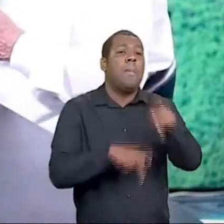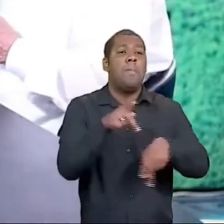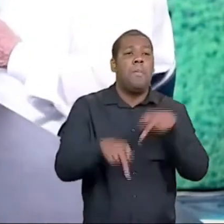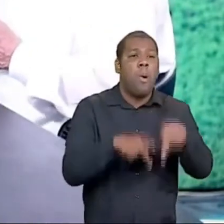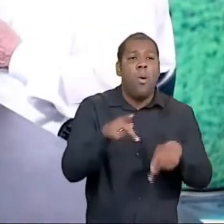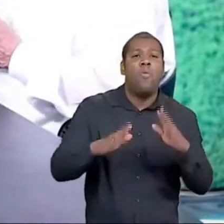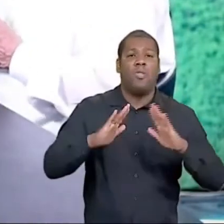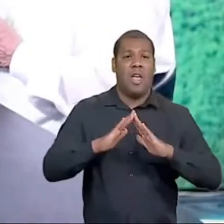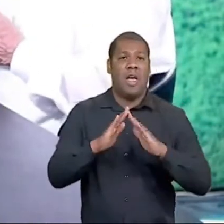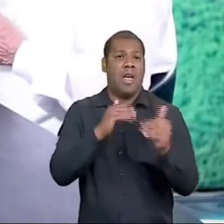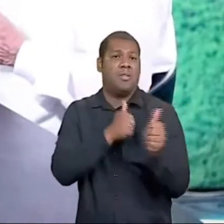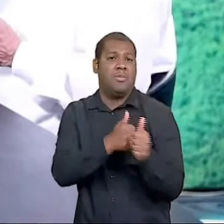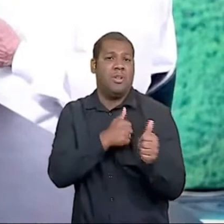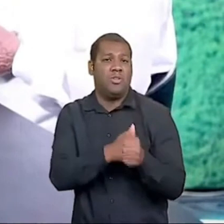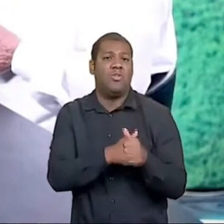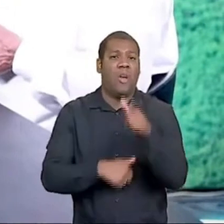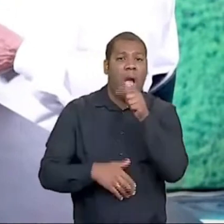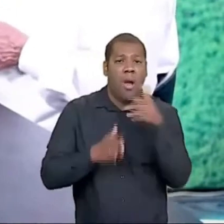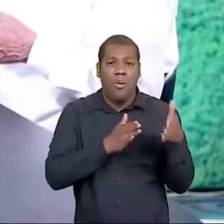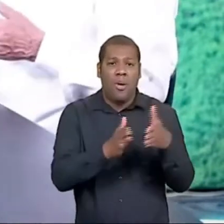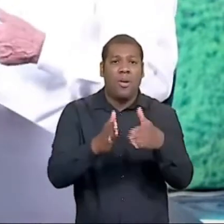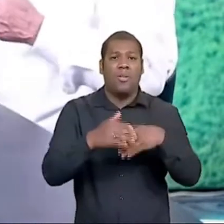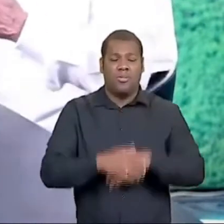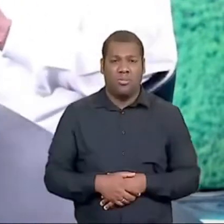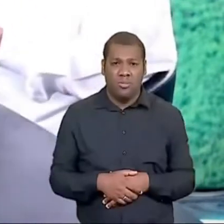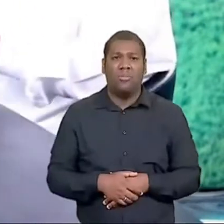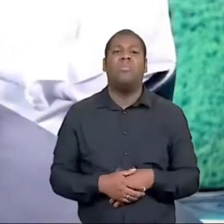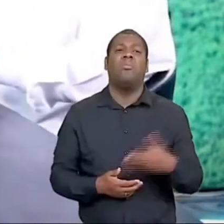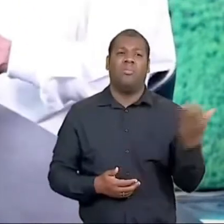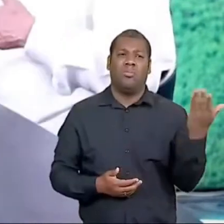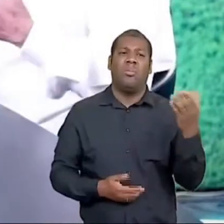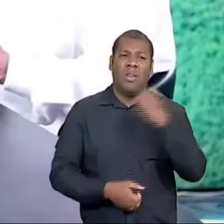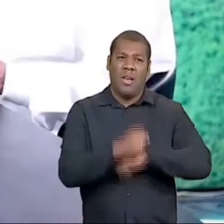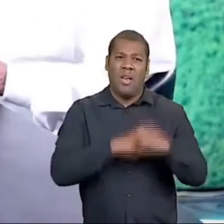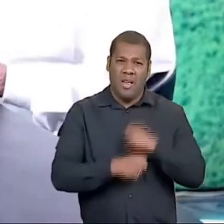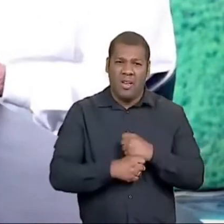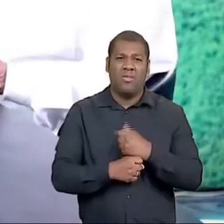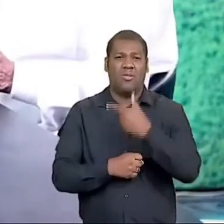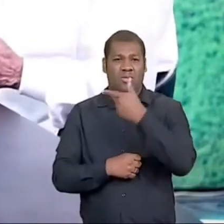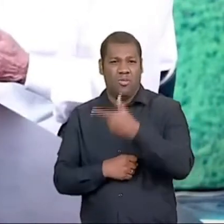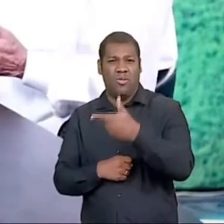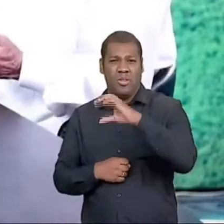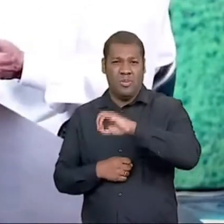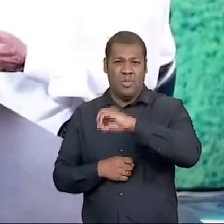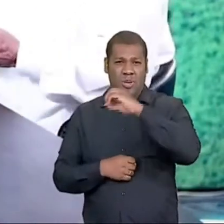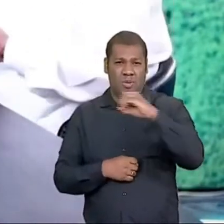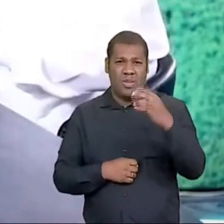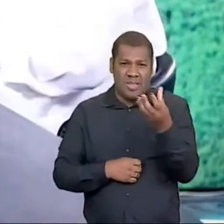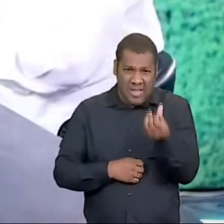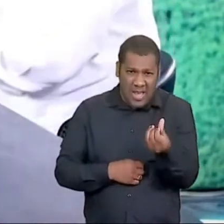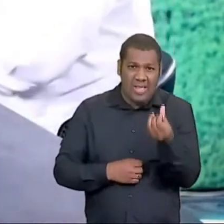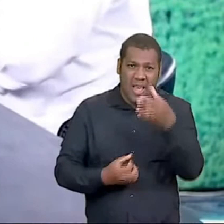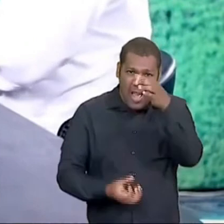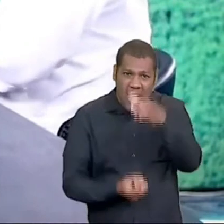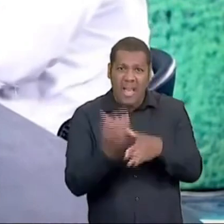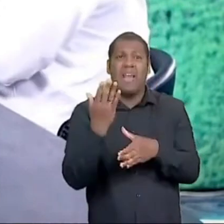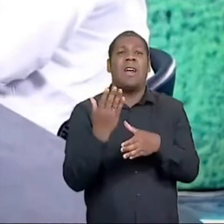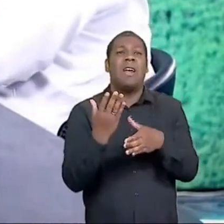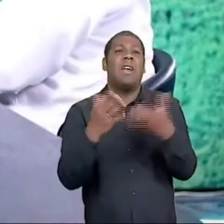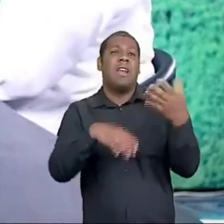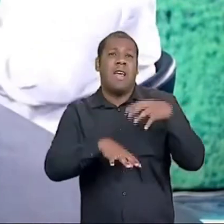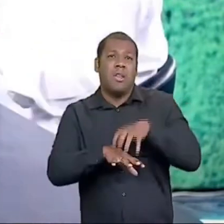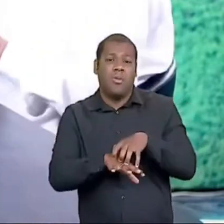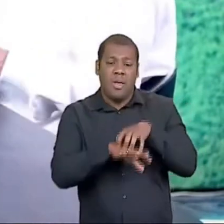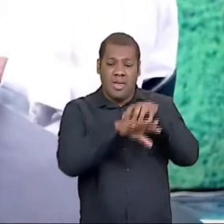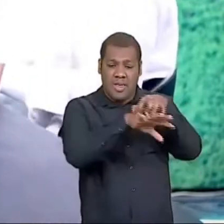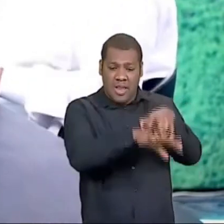foi criada em 2006, ainda no meu primeiro mandato, mas que agora a gente está aprimorando isso e vai, então, inclusive, ter